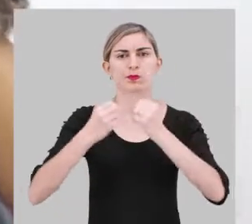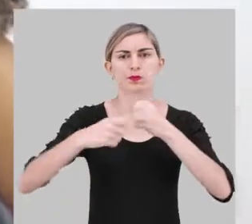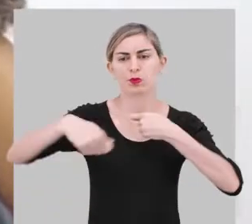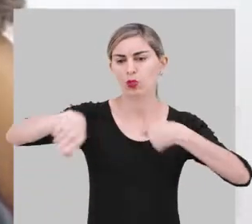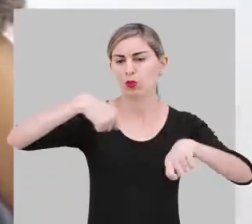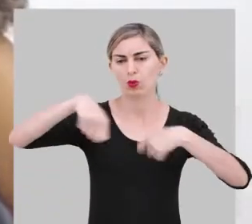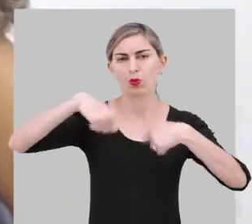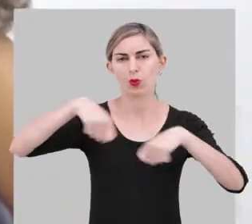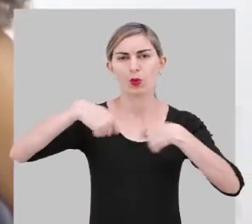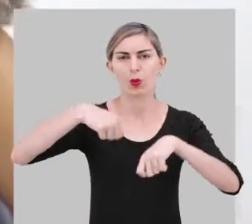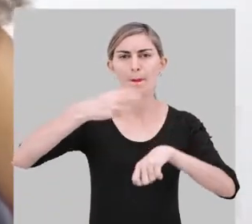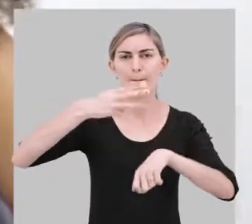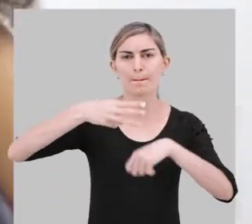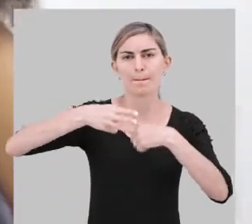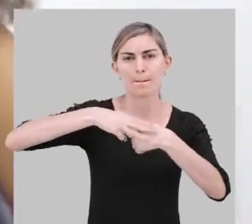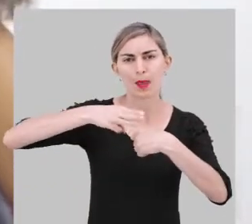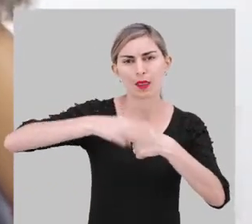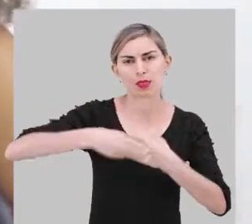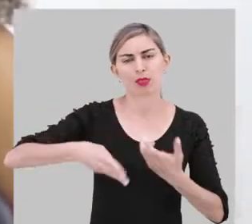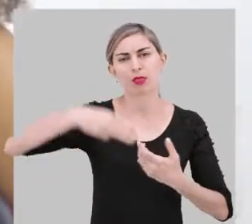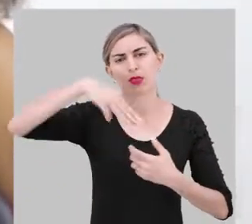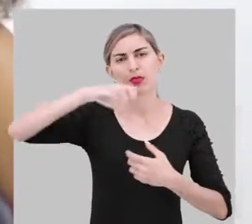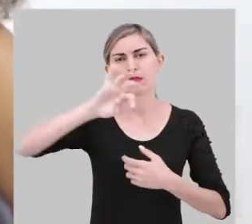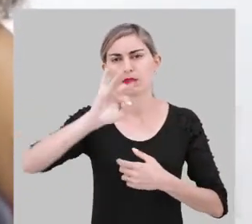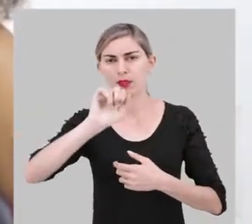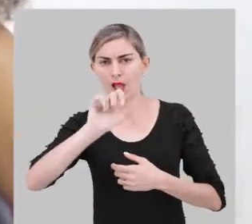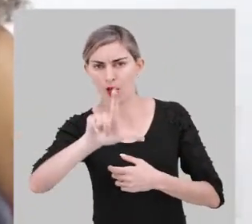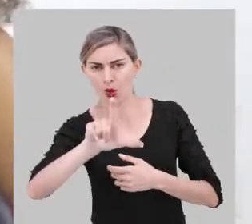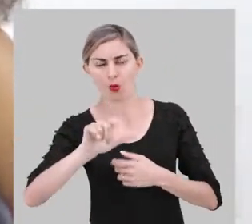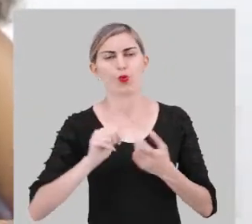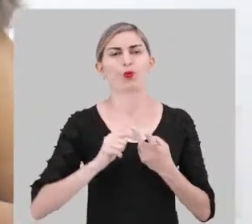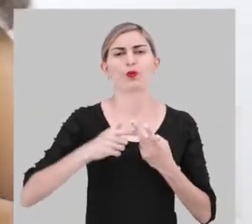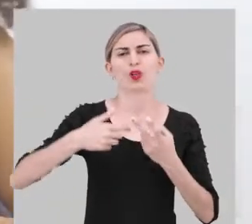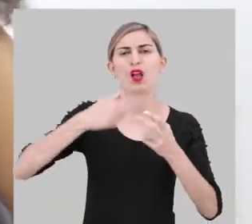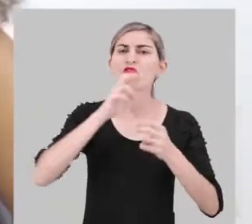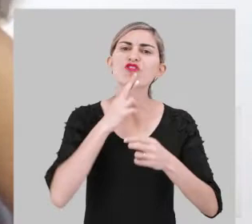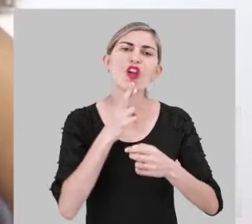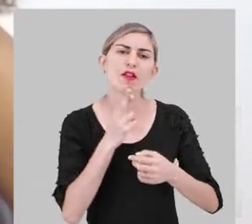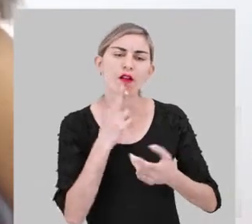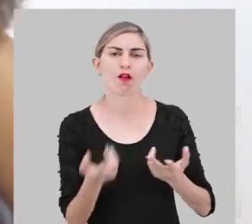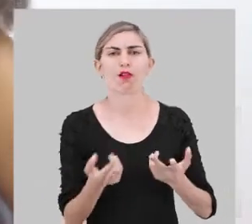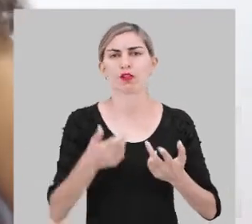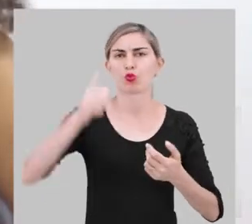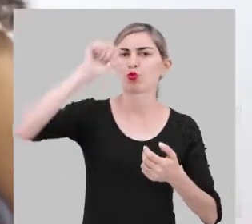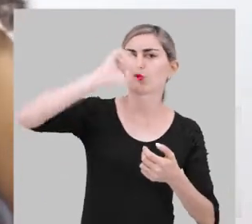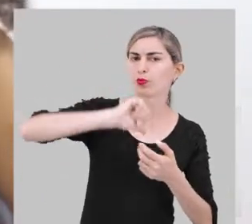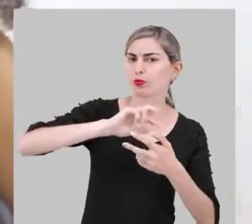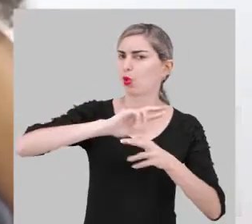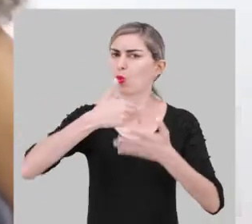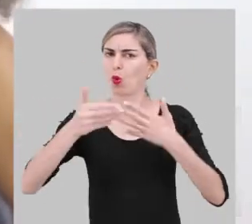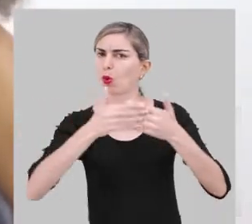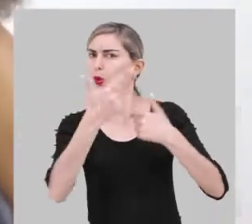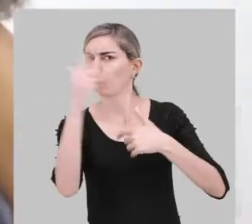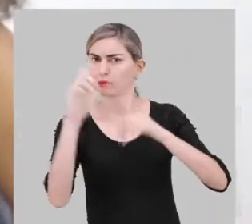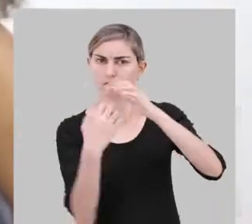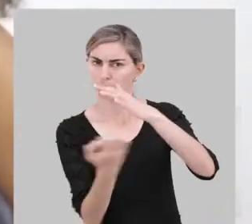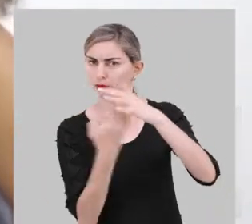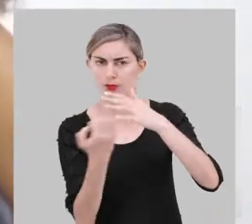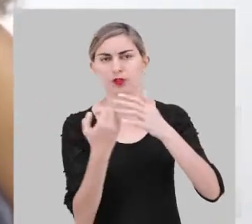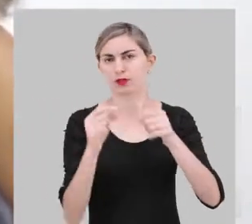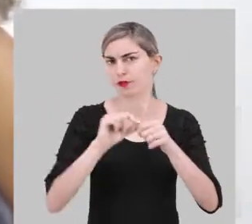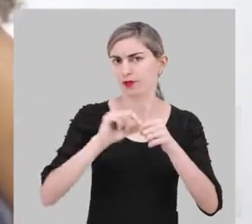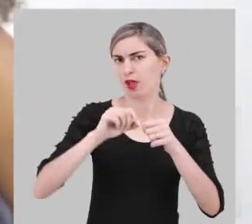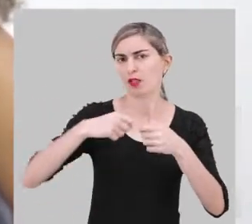embalagens metálicas, embalagens para refrigerantes ou qualquer outra empresa que faça embalagens metálicas.